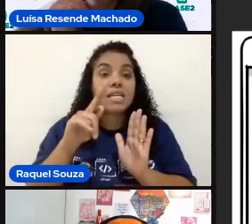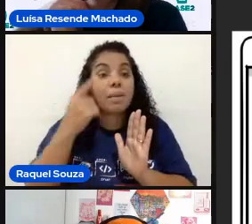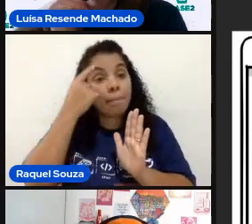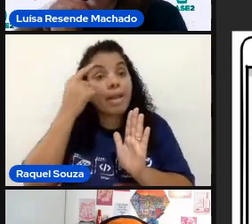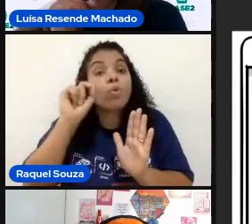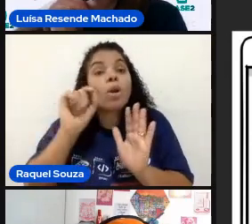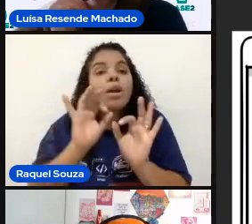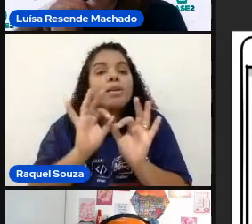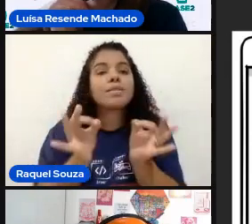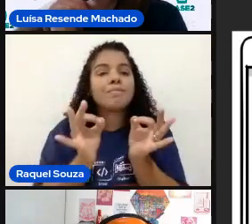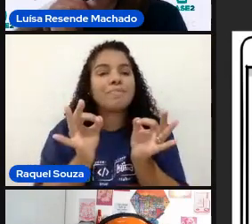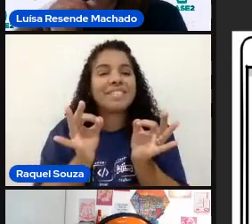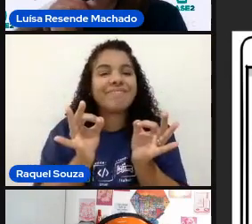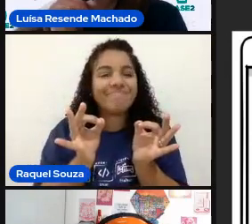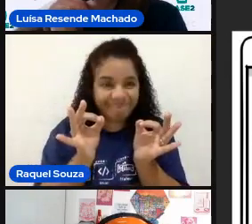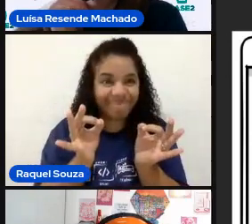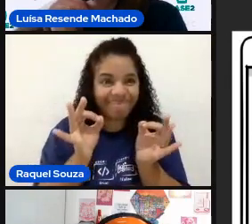tela